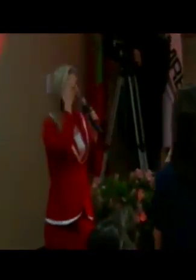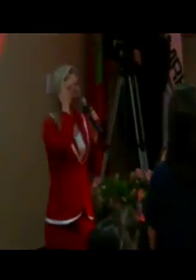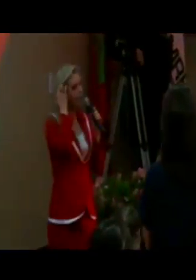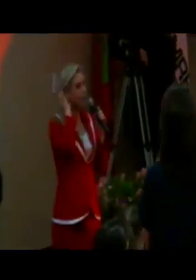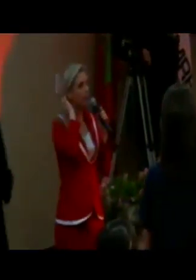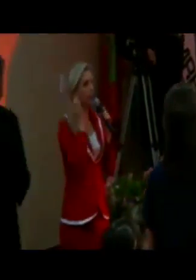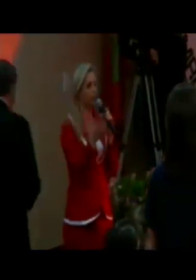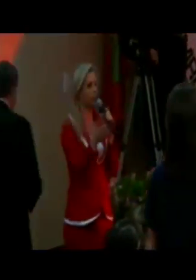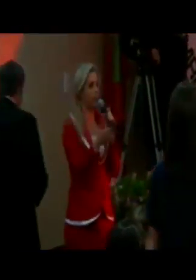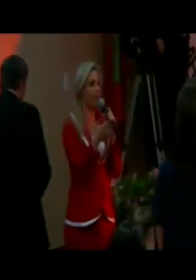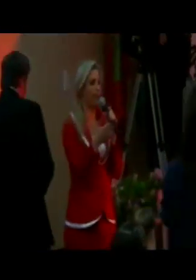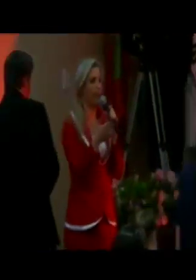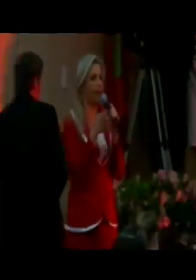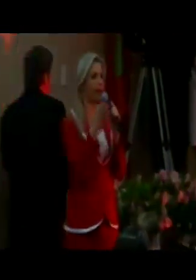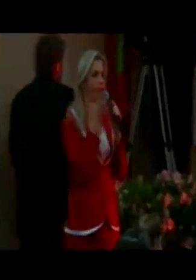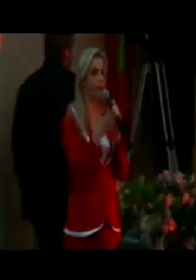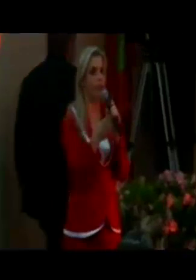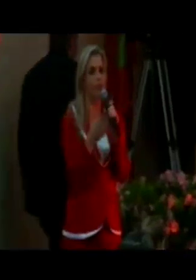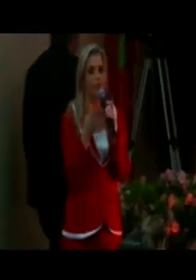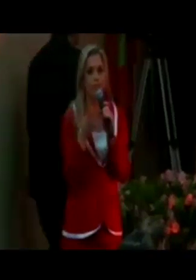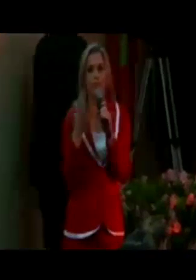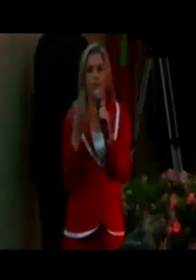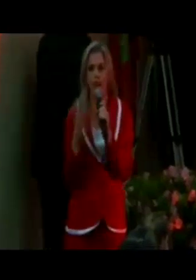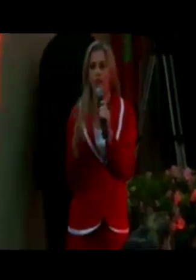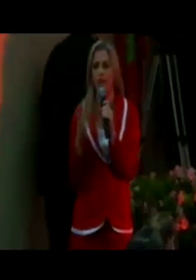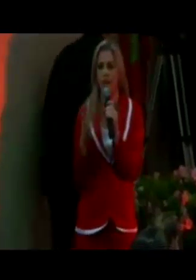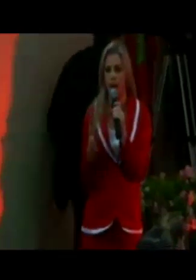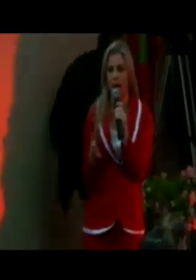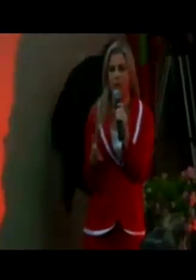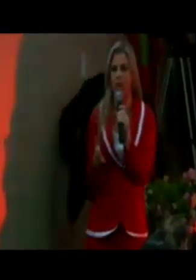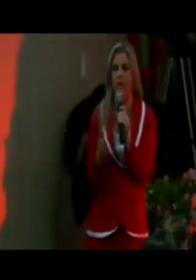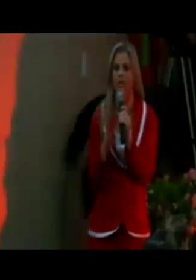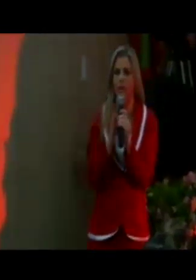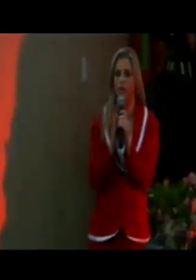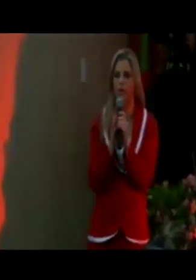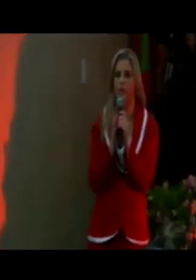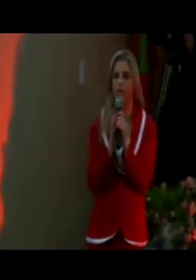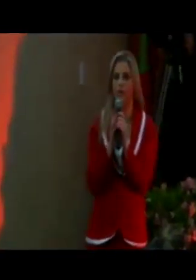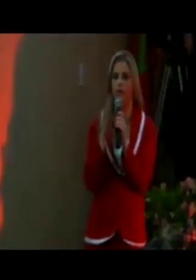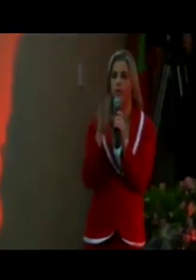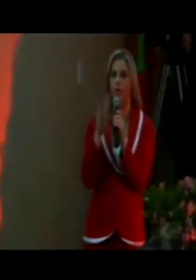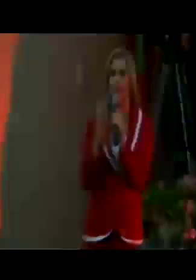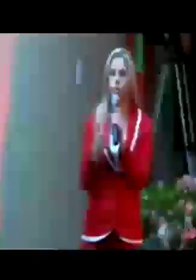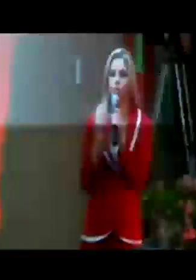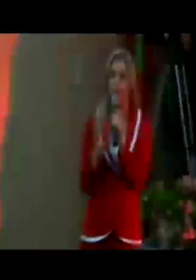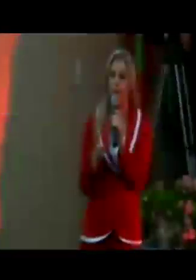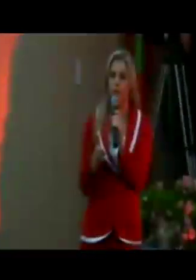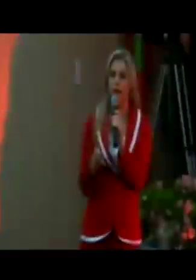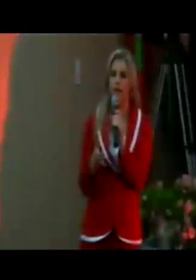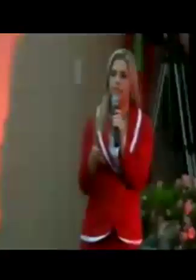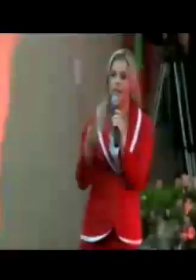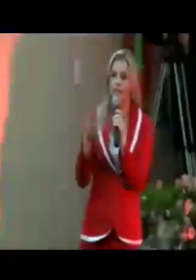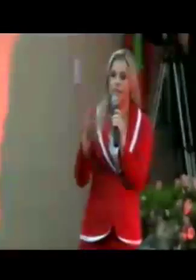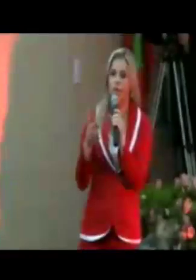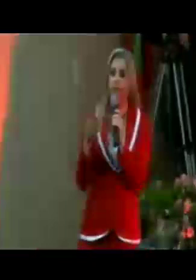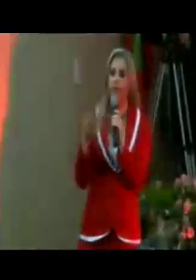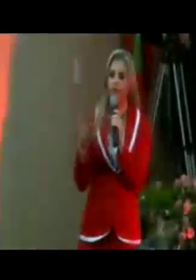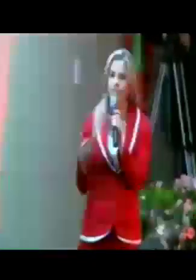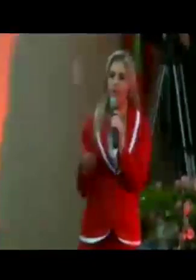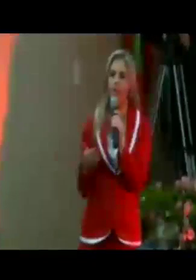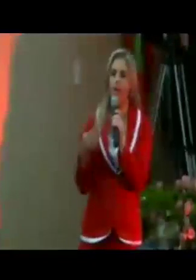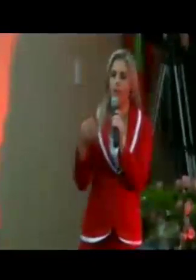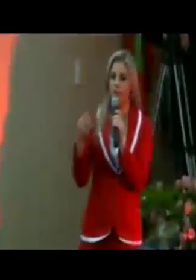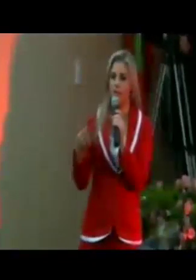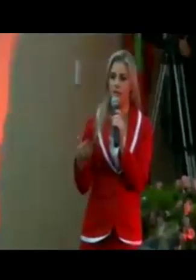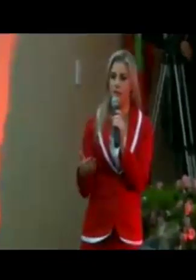Tá, na verdade, assim, a escola ela vai ter dois cunhos fundamentais de trabalho, né, a escola do legislativo. O primeiro